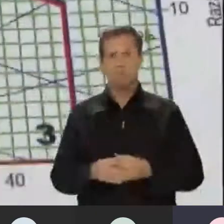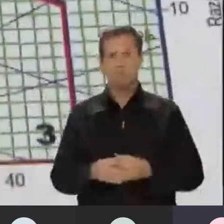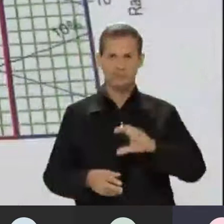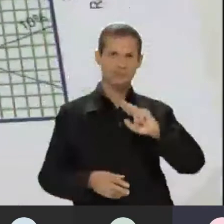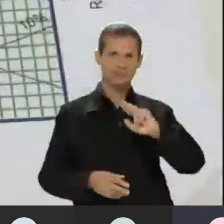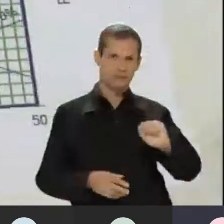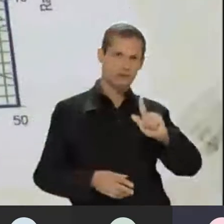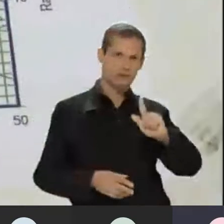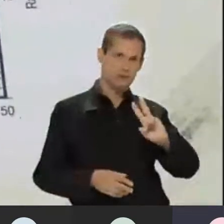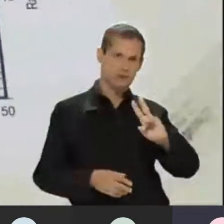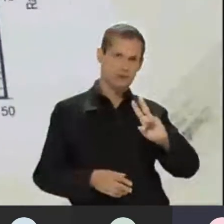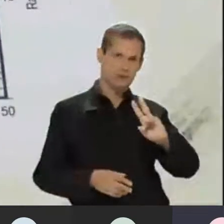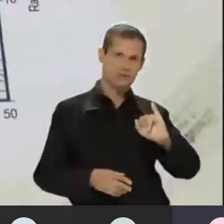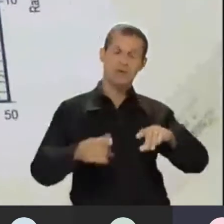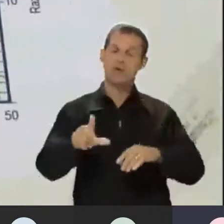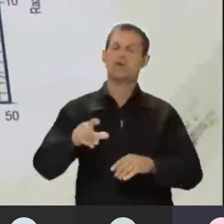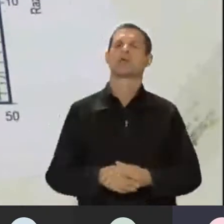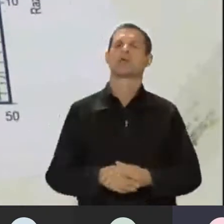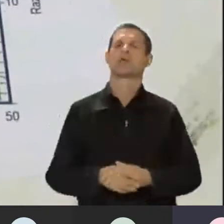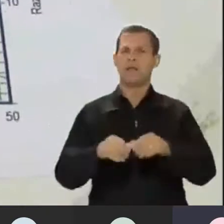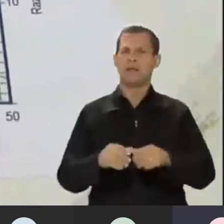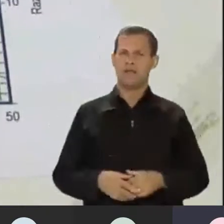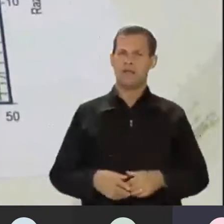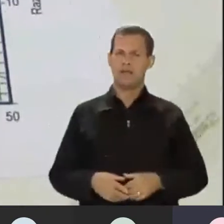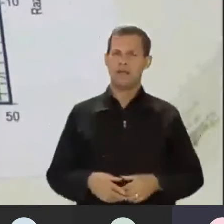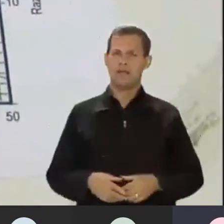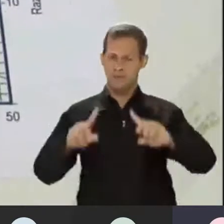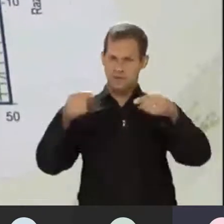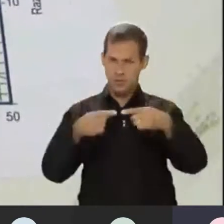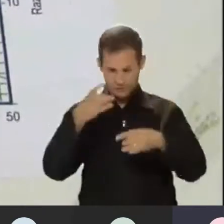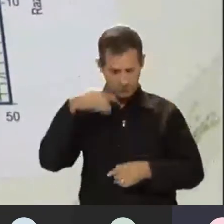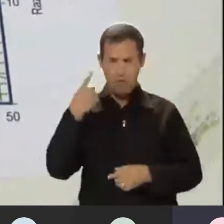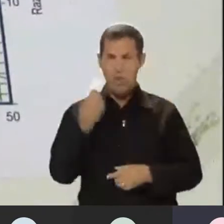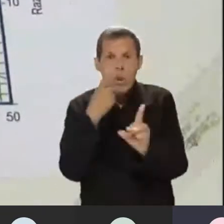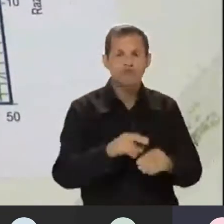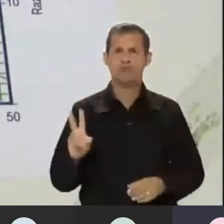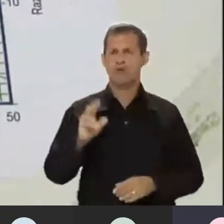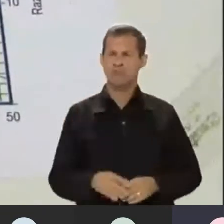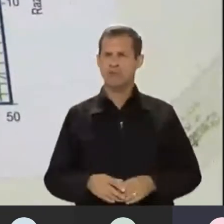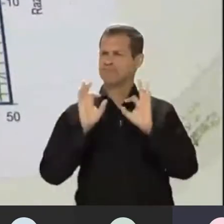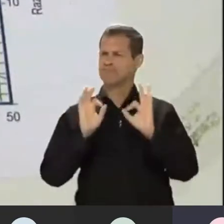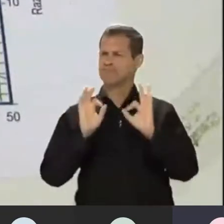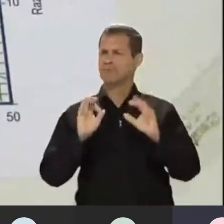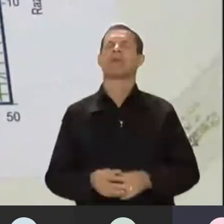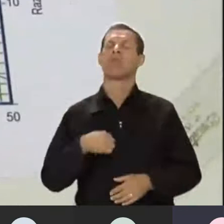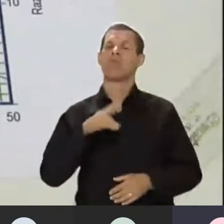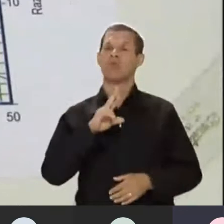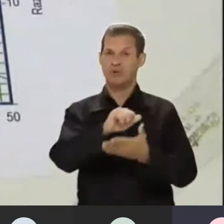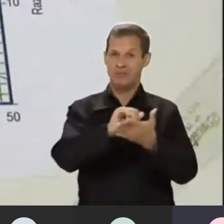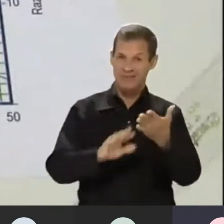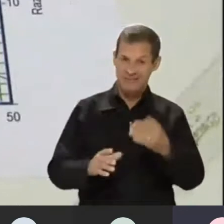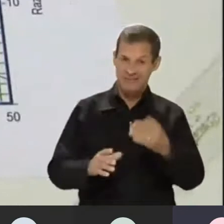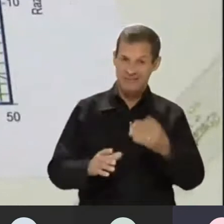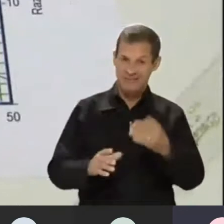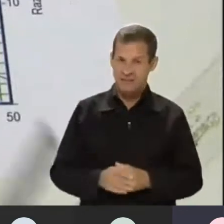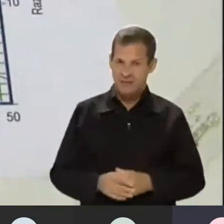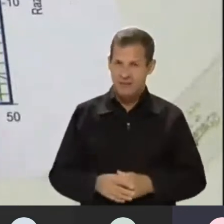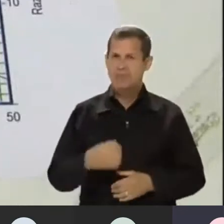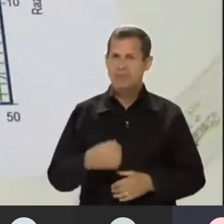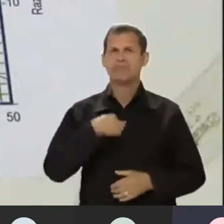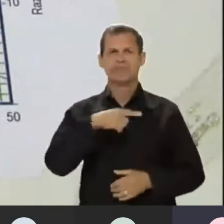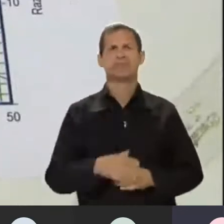Novamente, esse fundo quadriculado facilita para a gente encontrar os valores de forma mais precisa. Então, eu vou resolver um exercício aqui